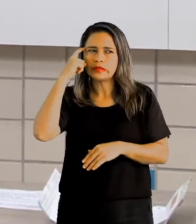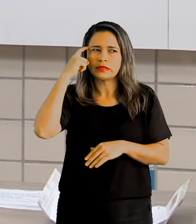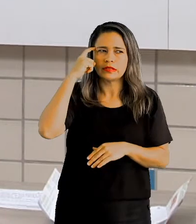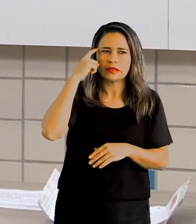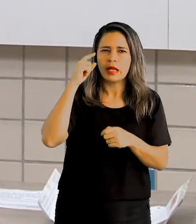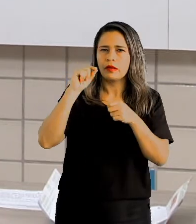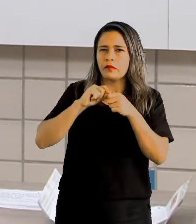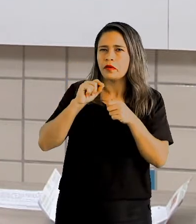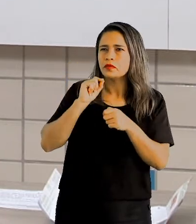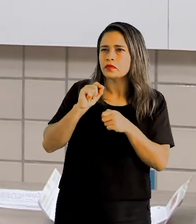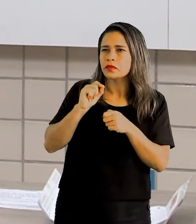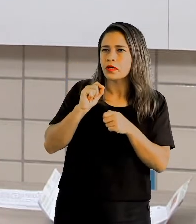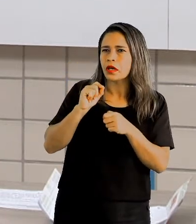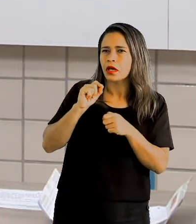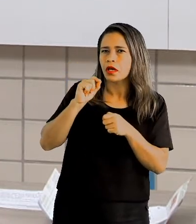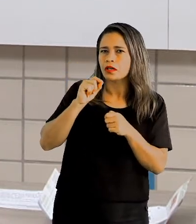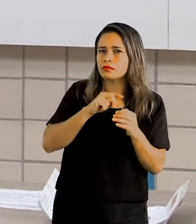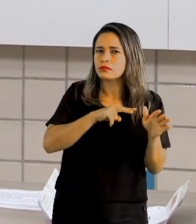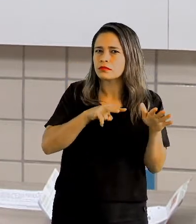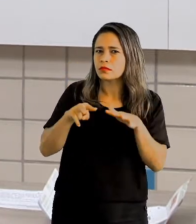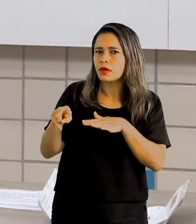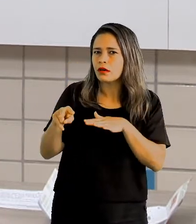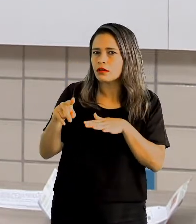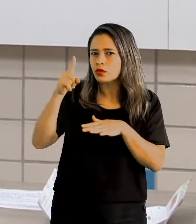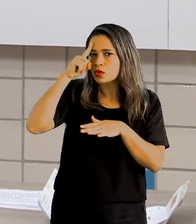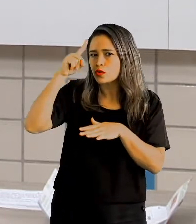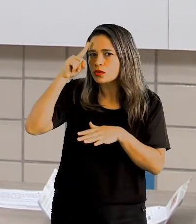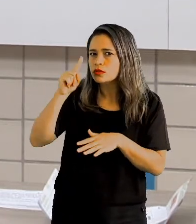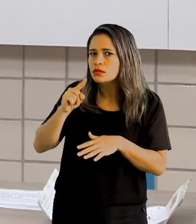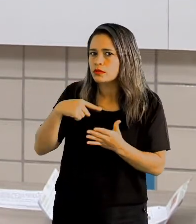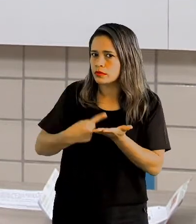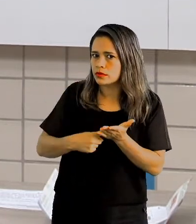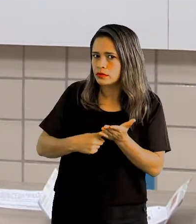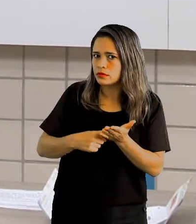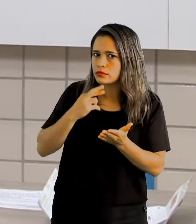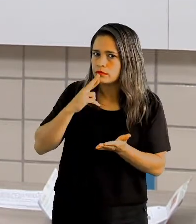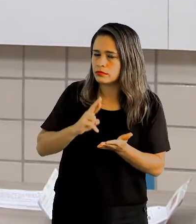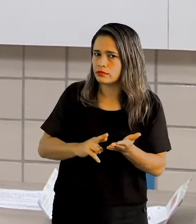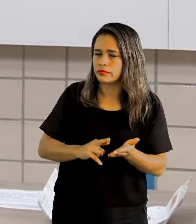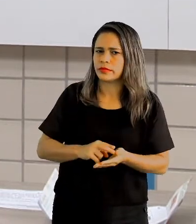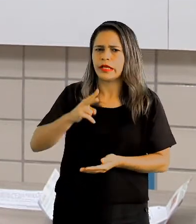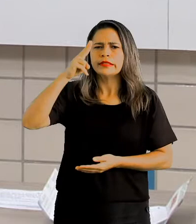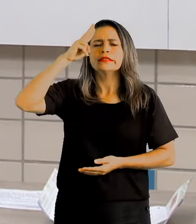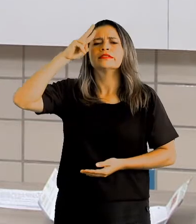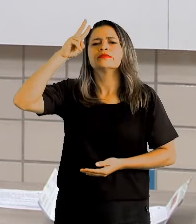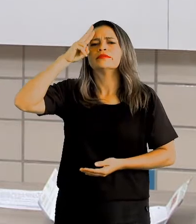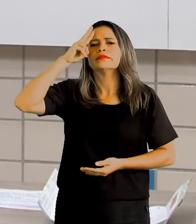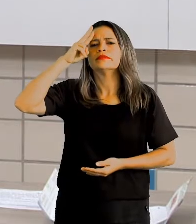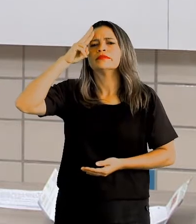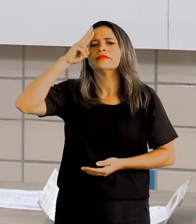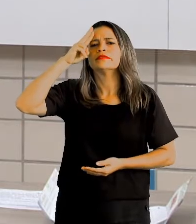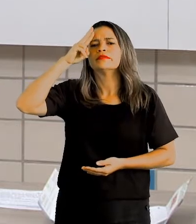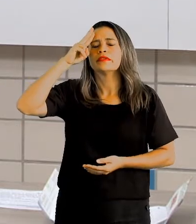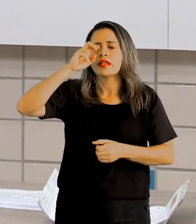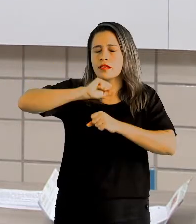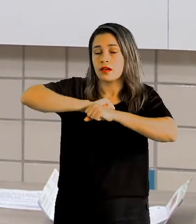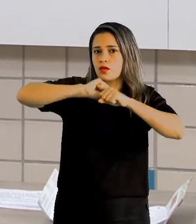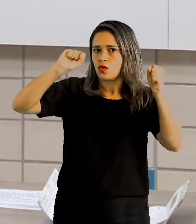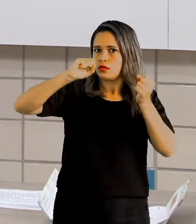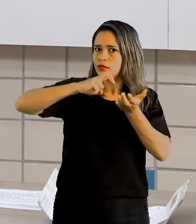voltar à leitura do texto, nós vamos encontrar a resposta. Combinado? Vamos ver. Segunda-feira, acorda